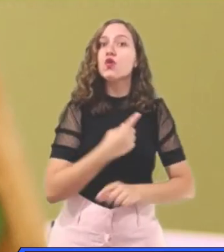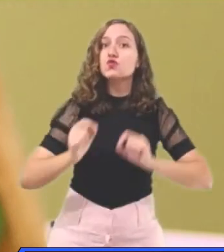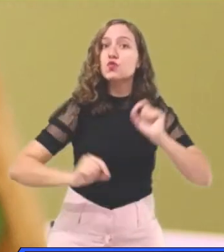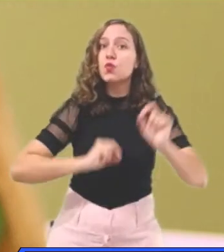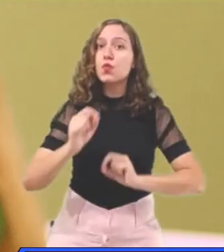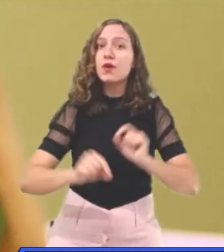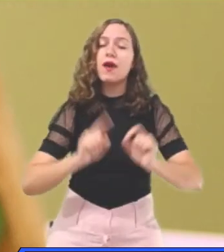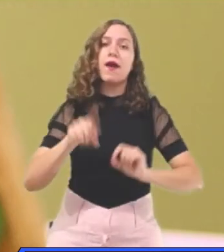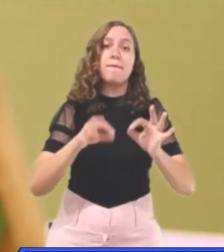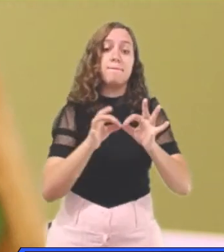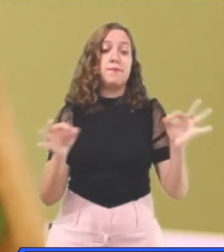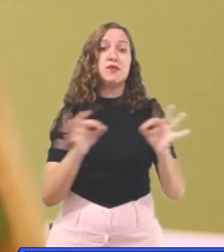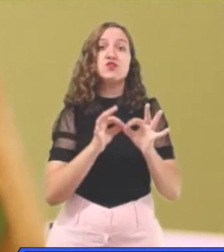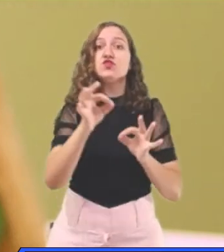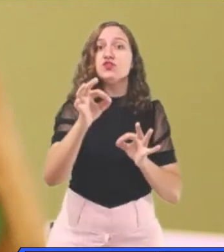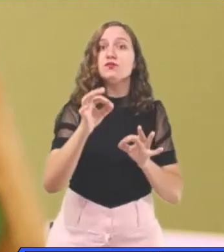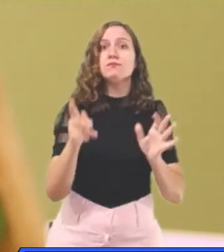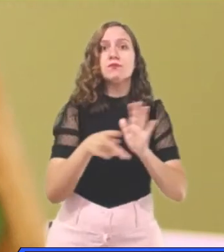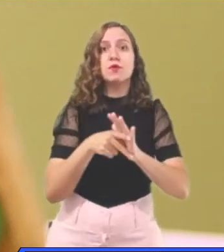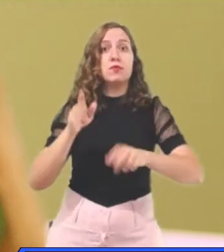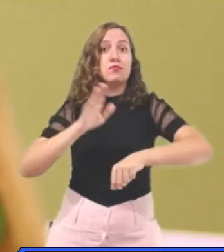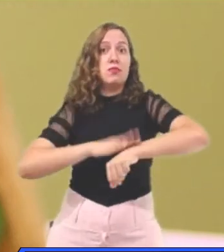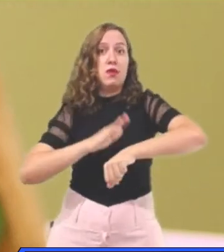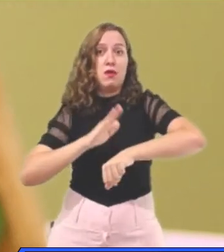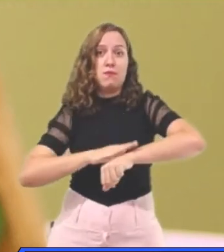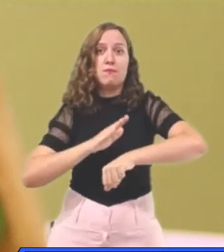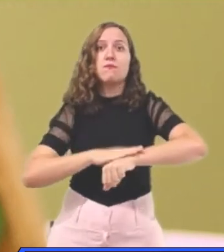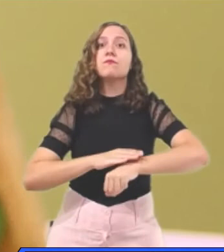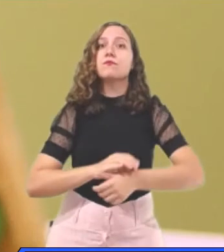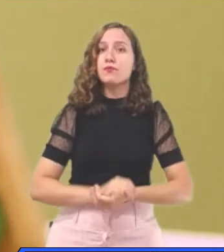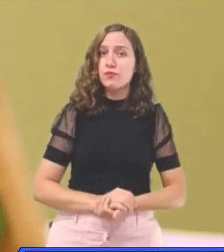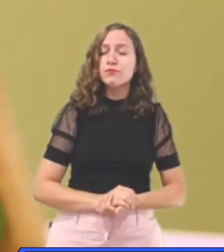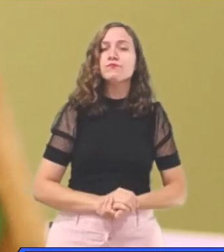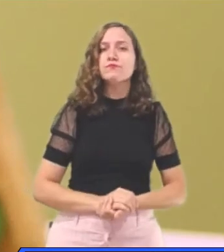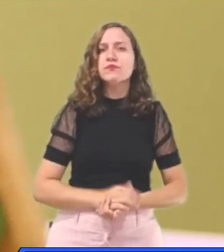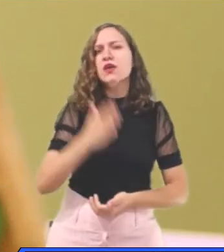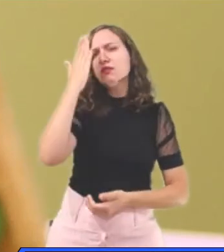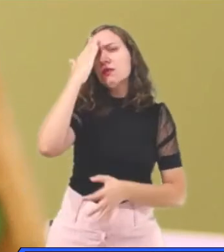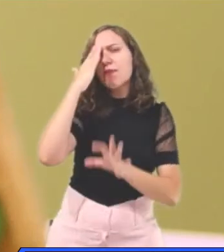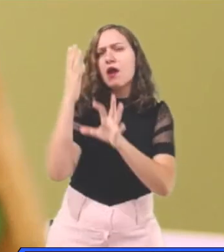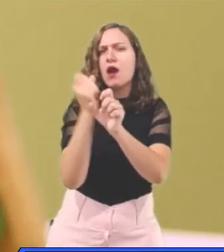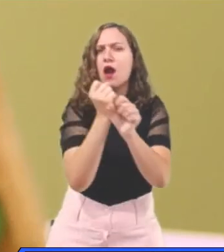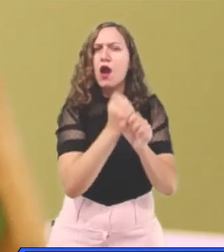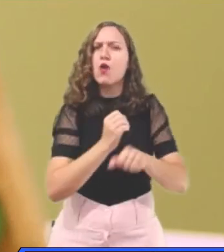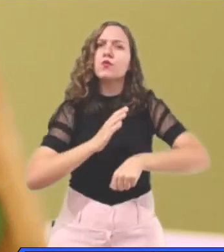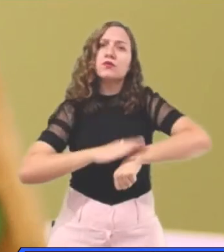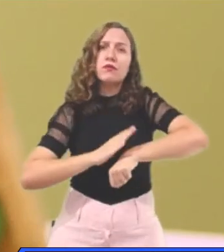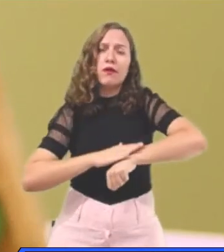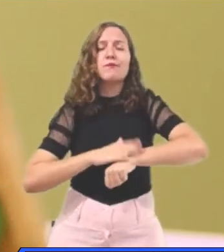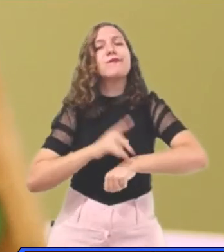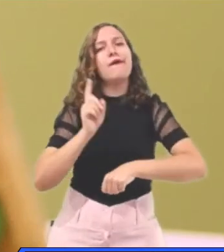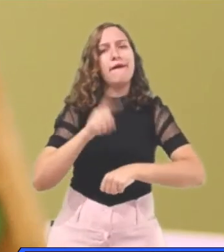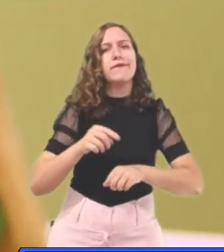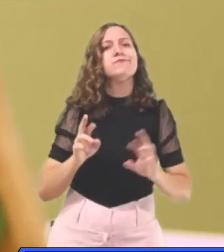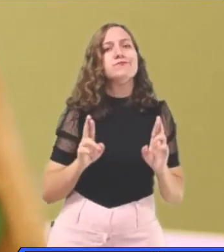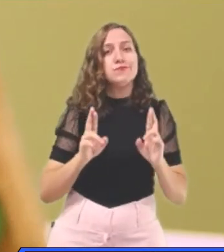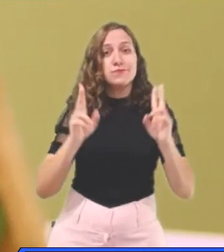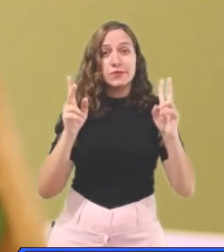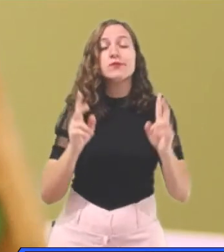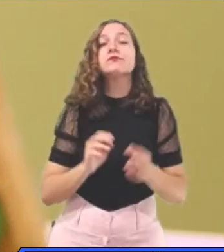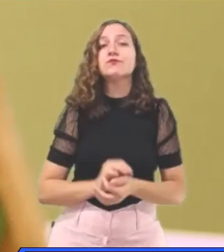medidas de tempo. Na medida de tempo, a base é diferente,